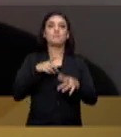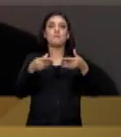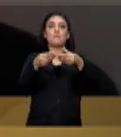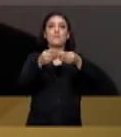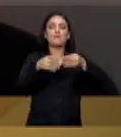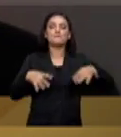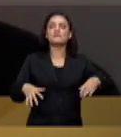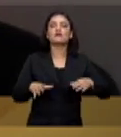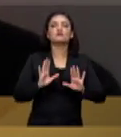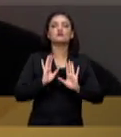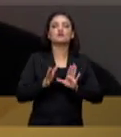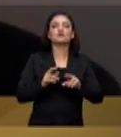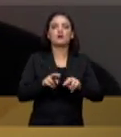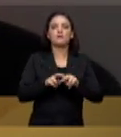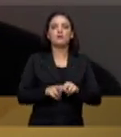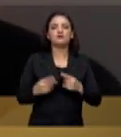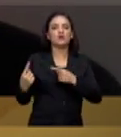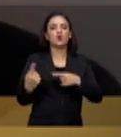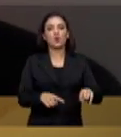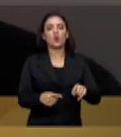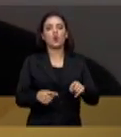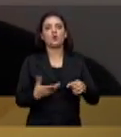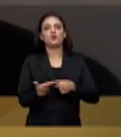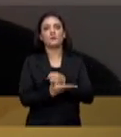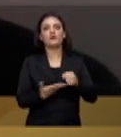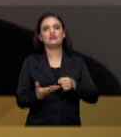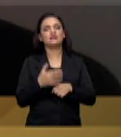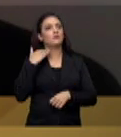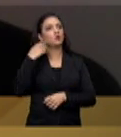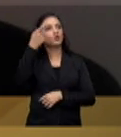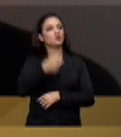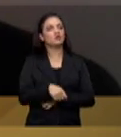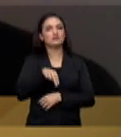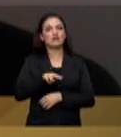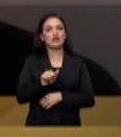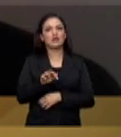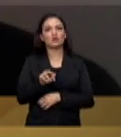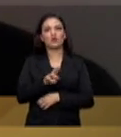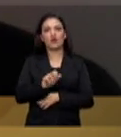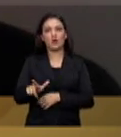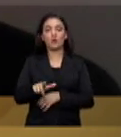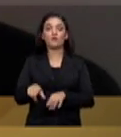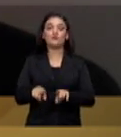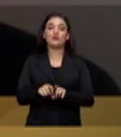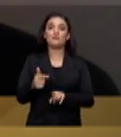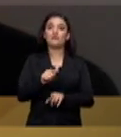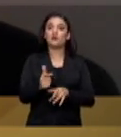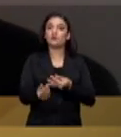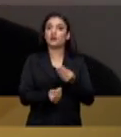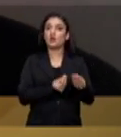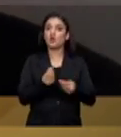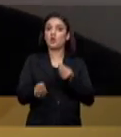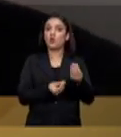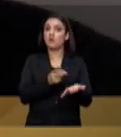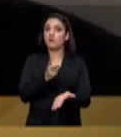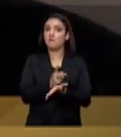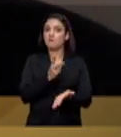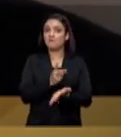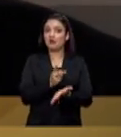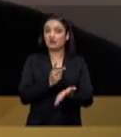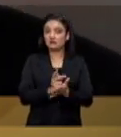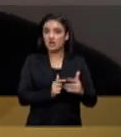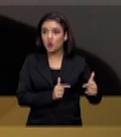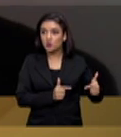razão da violação do princípio do juiz natural, a impossibilidade de manutenção dos